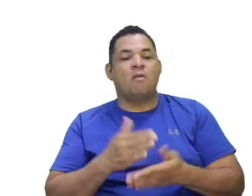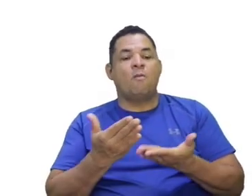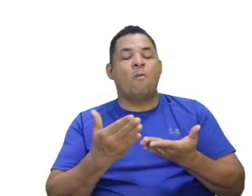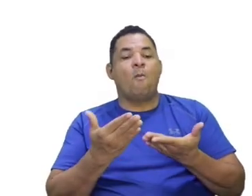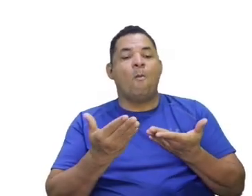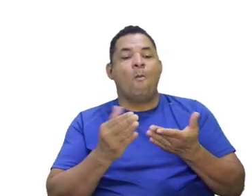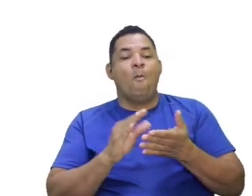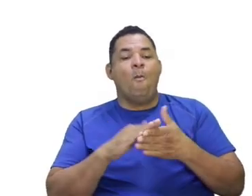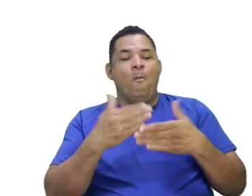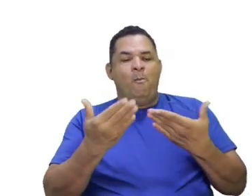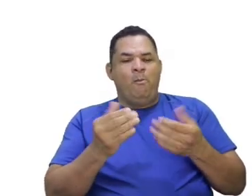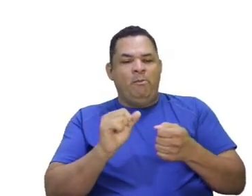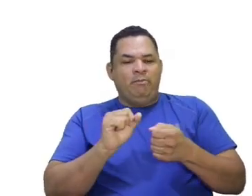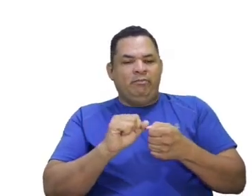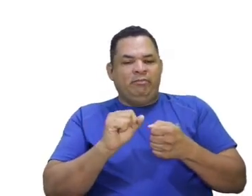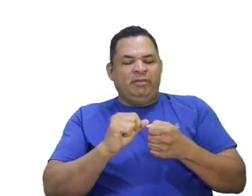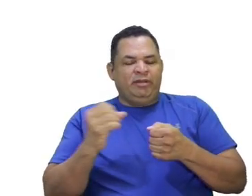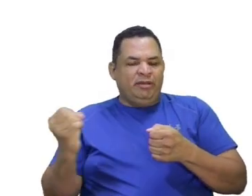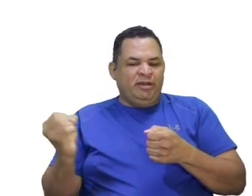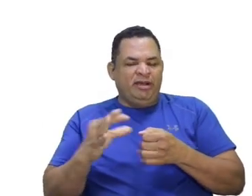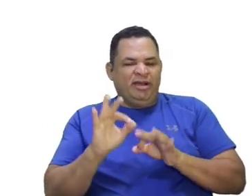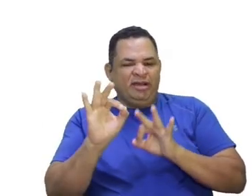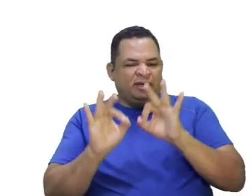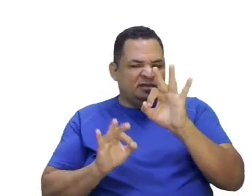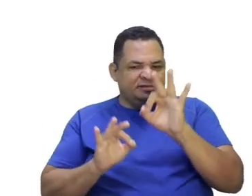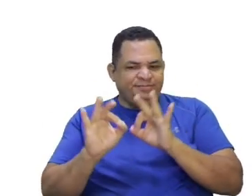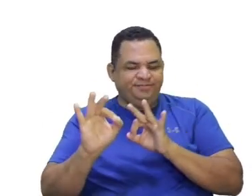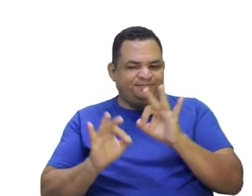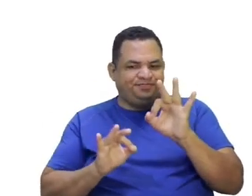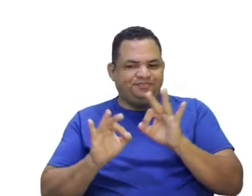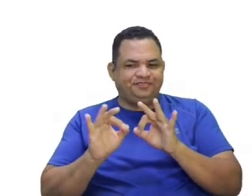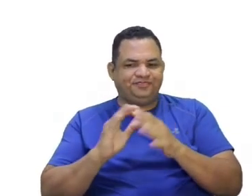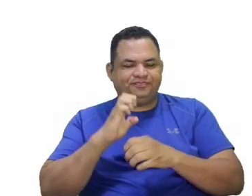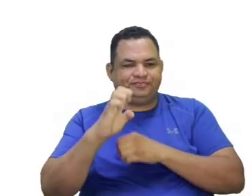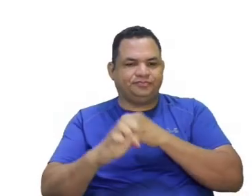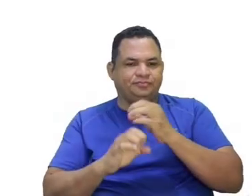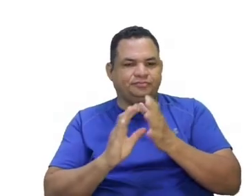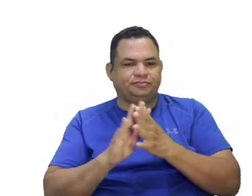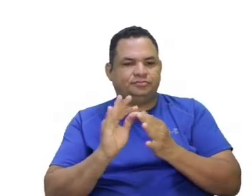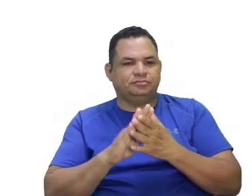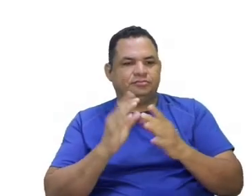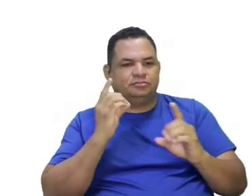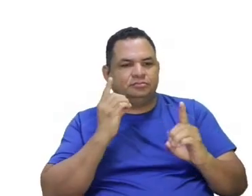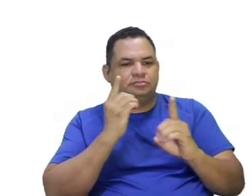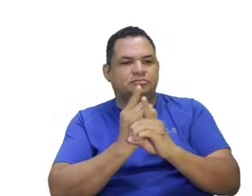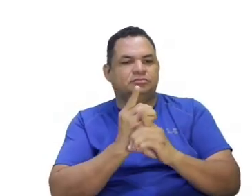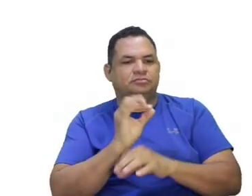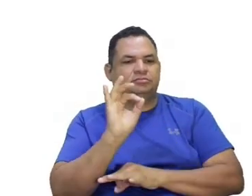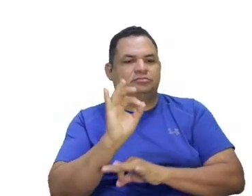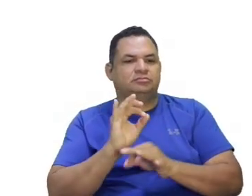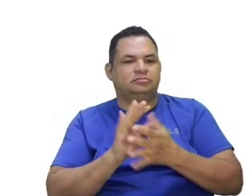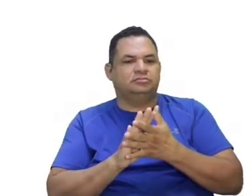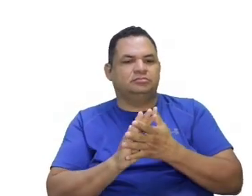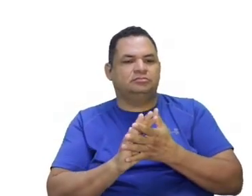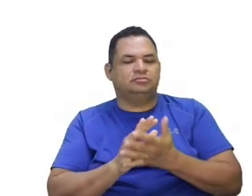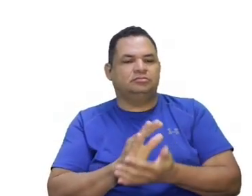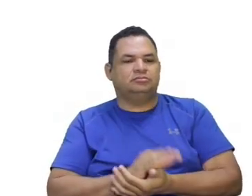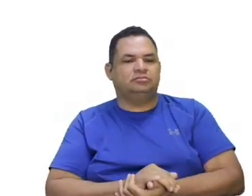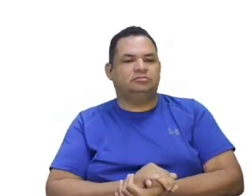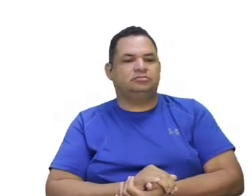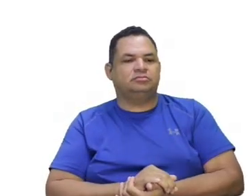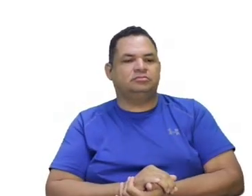aí, quando a gente faz a nova redistribuição eletrônica, a gente chega a essa configuração